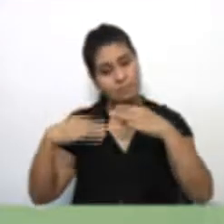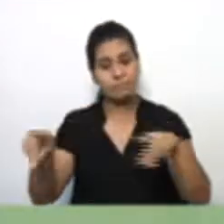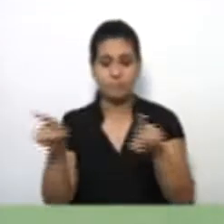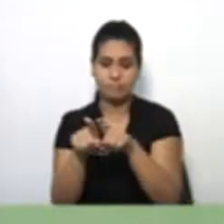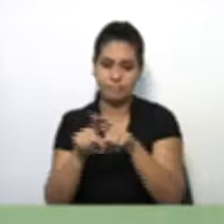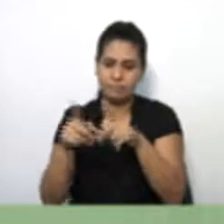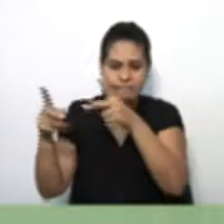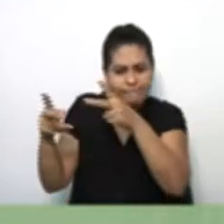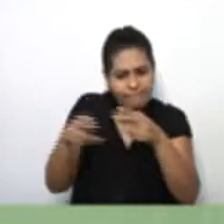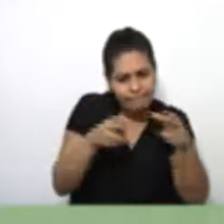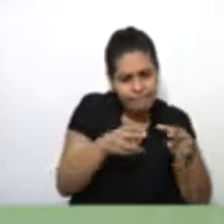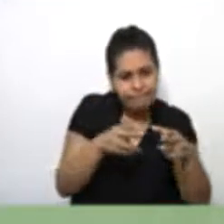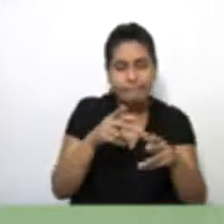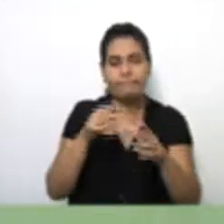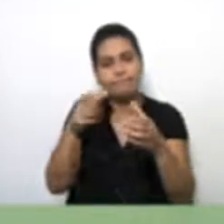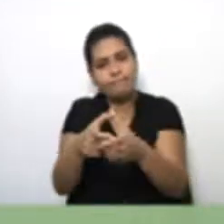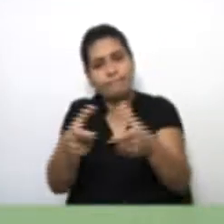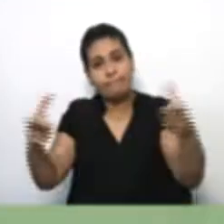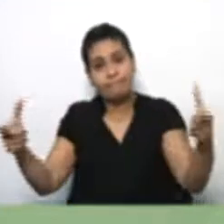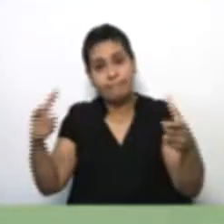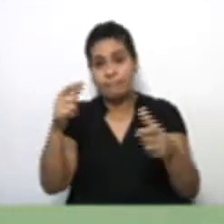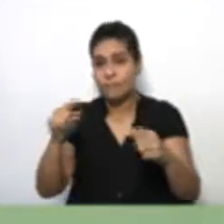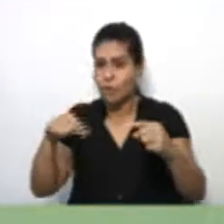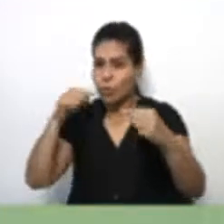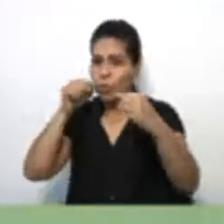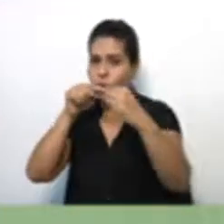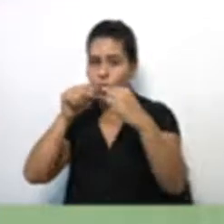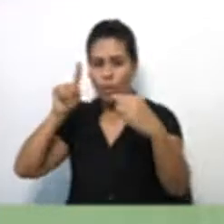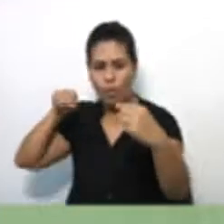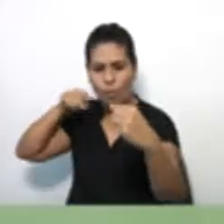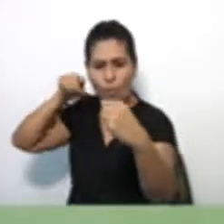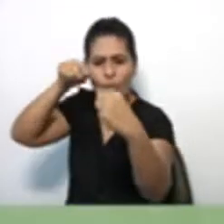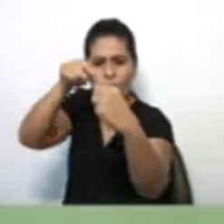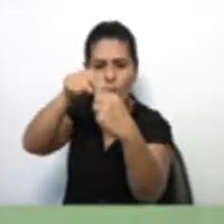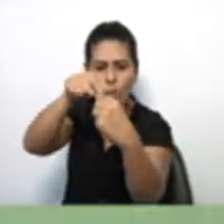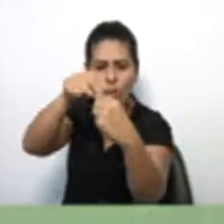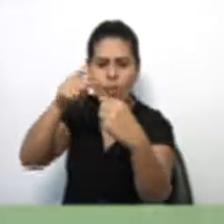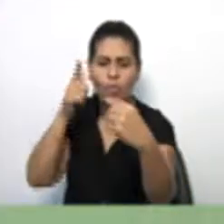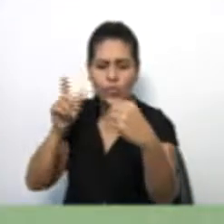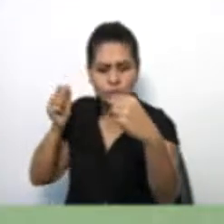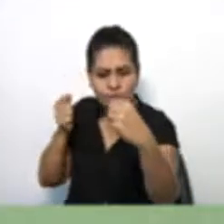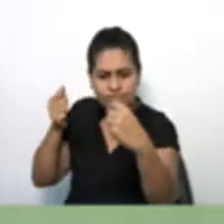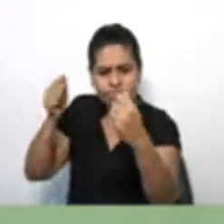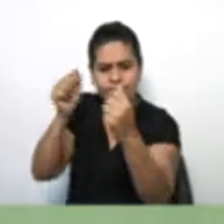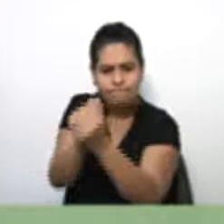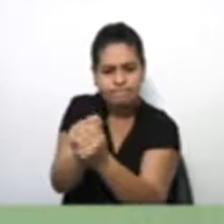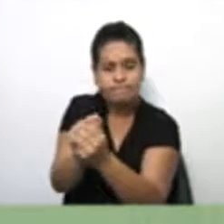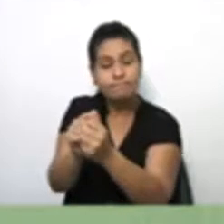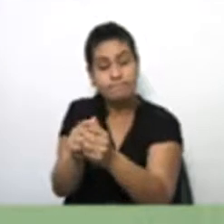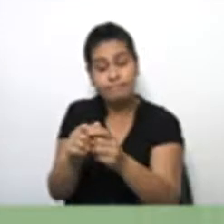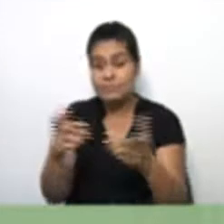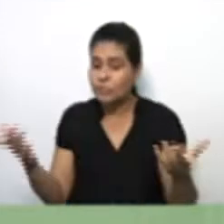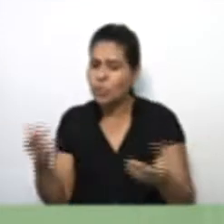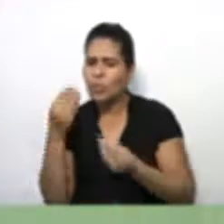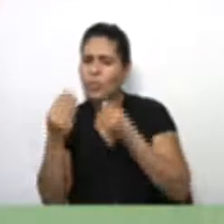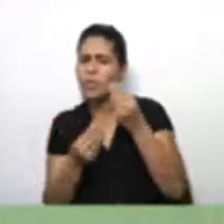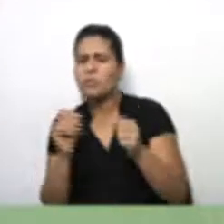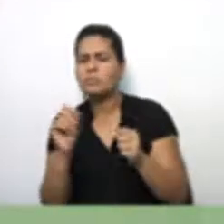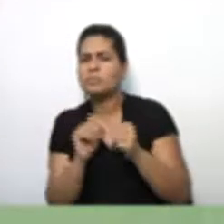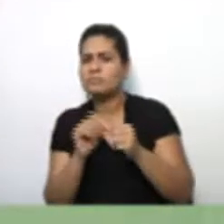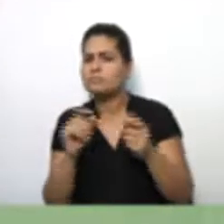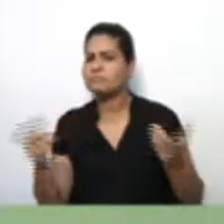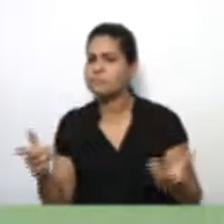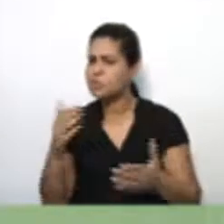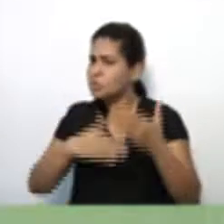E é claro, o progresso feito rumo aos objetivos, seja o quê? Acompanhado e medido. Como é que você vai saber